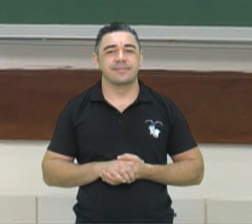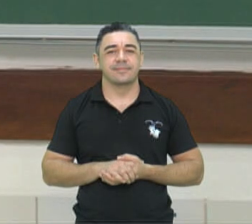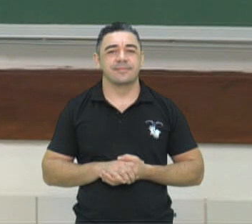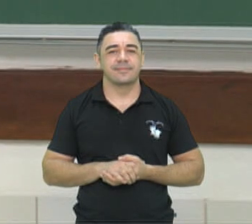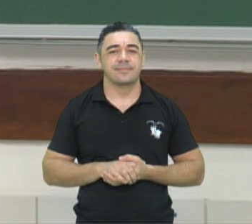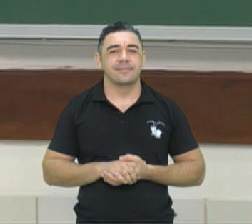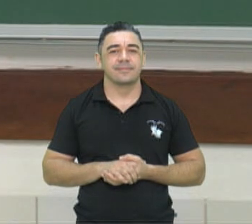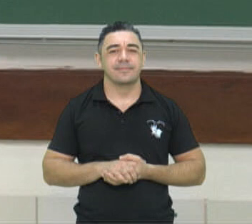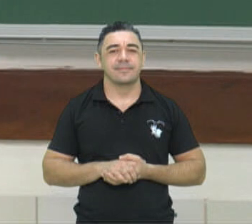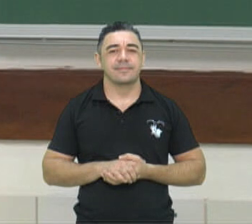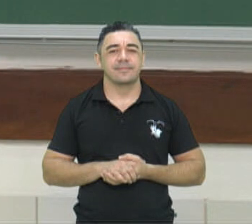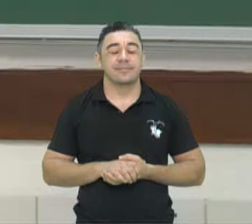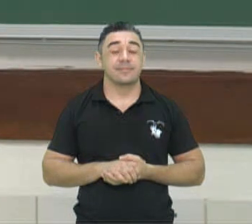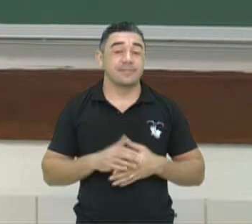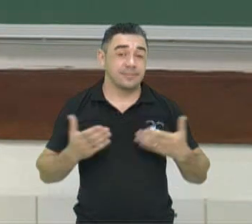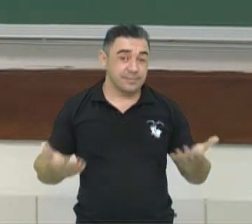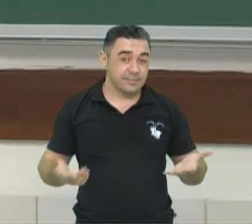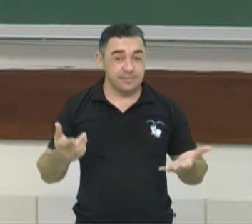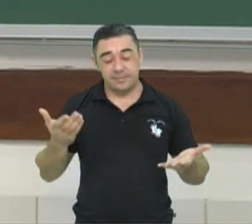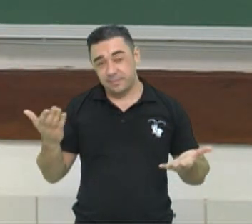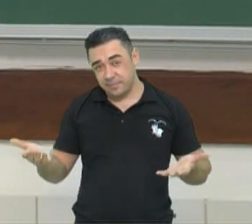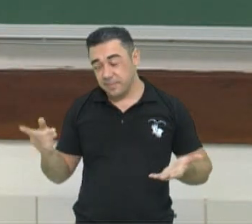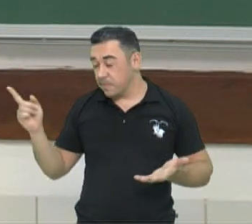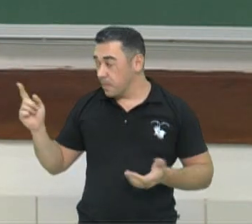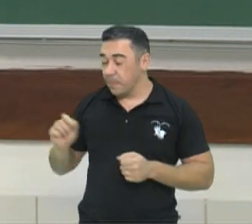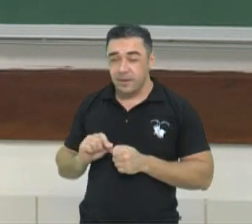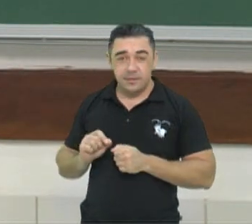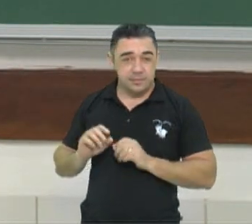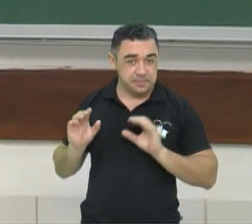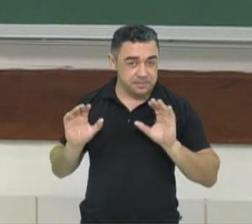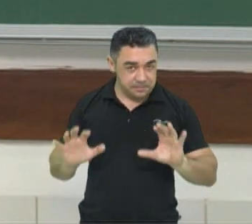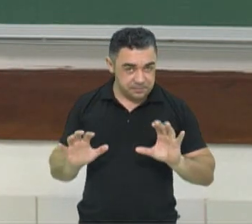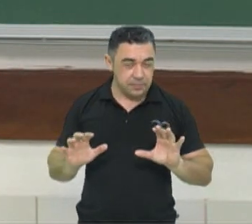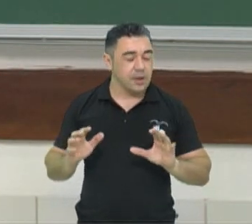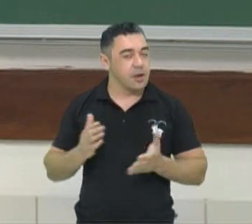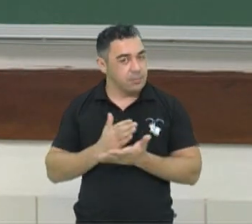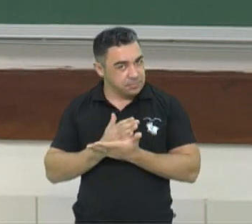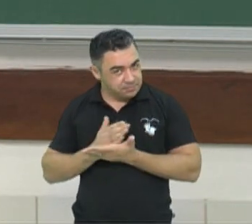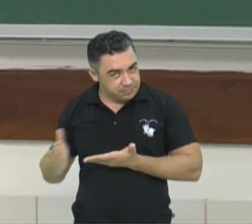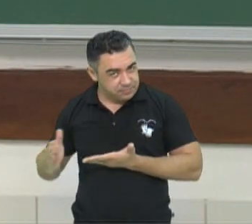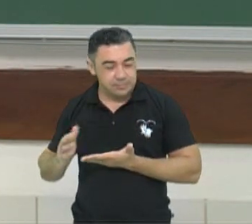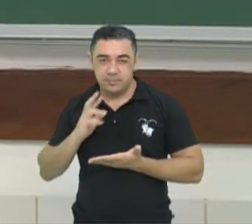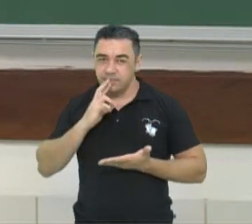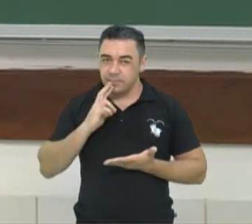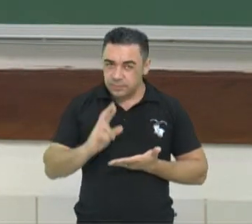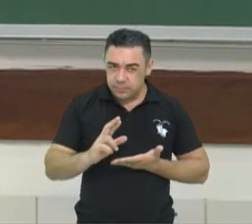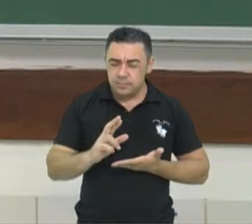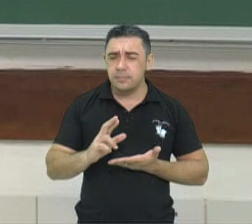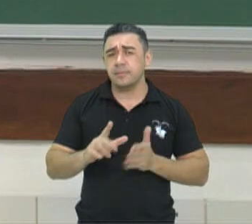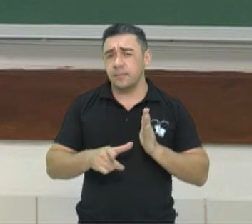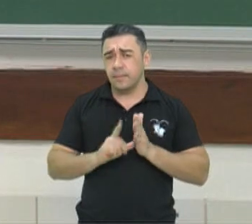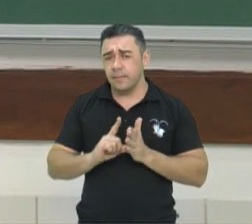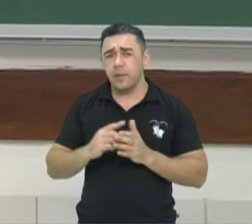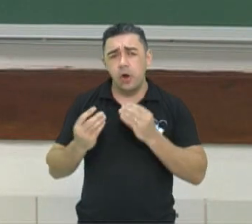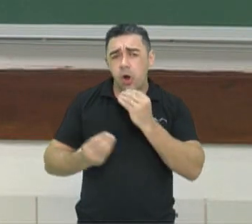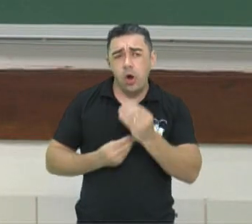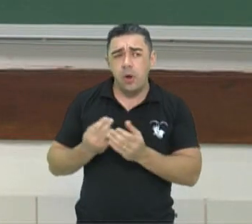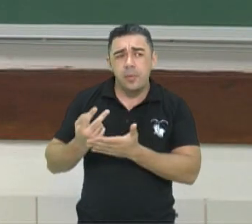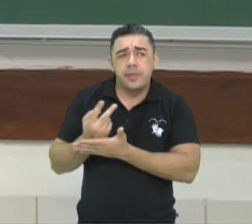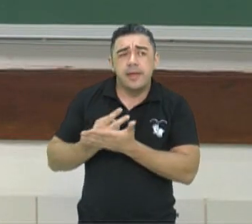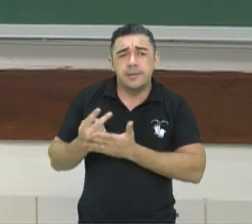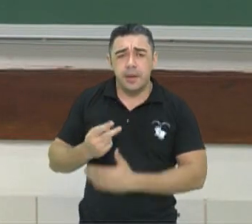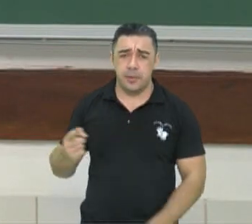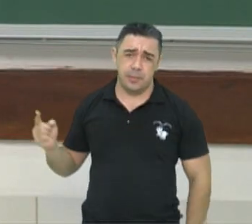E aí, gente, então vamos fazer o seguinte, tá? Para antes de nós começarmos a resolver a questão, como é que